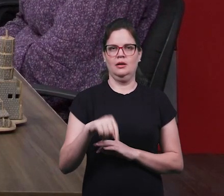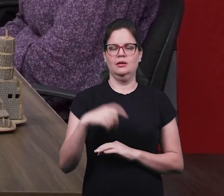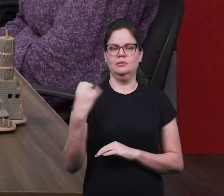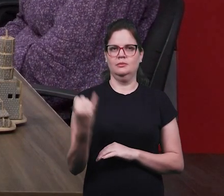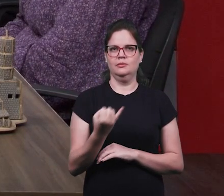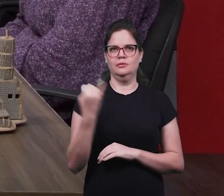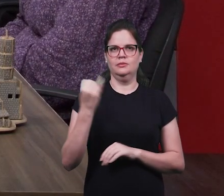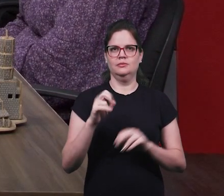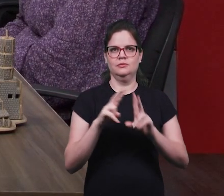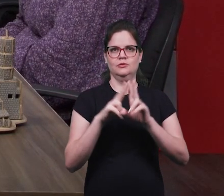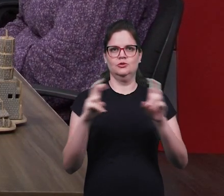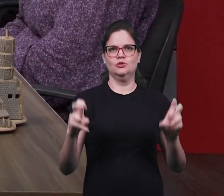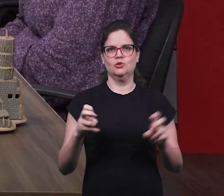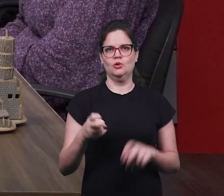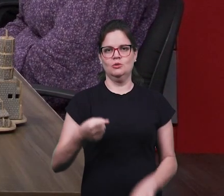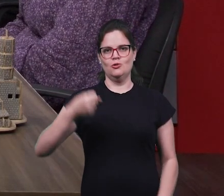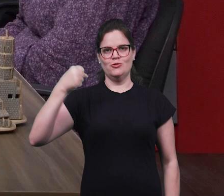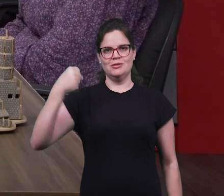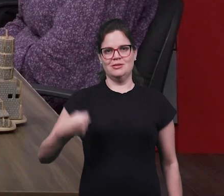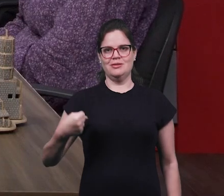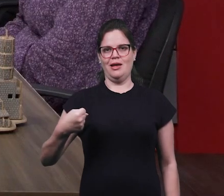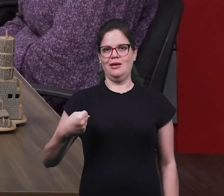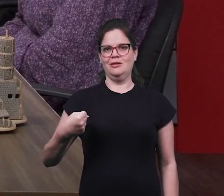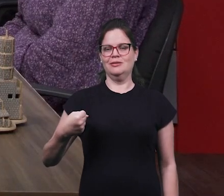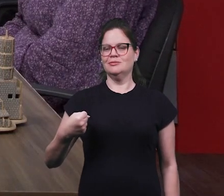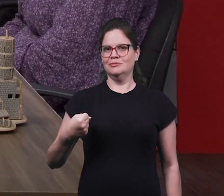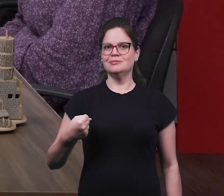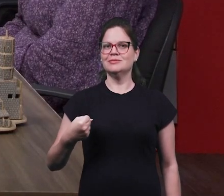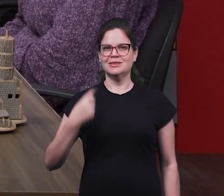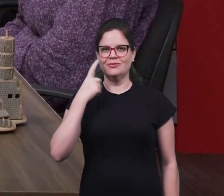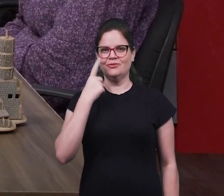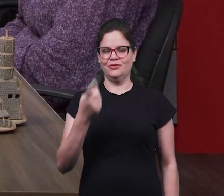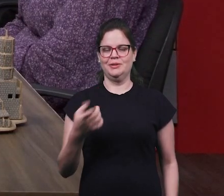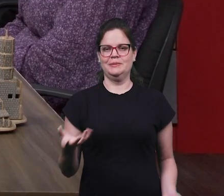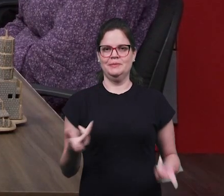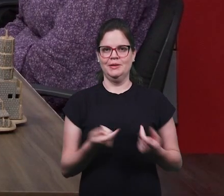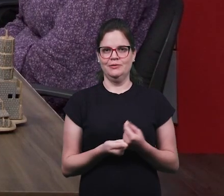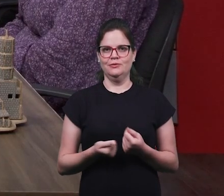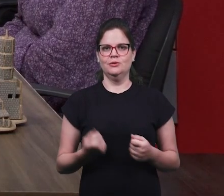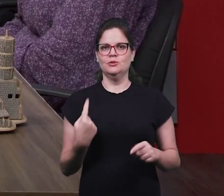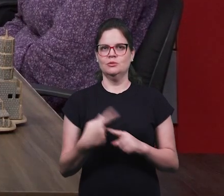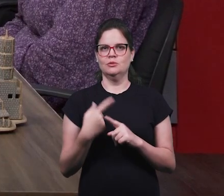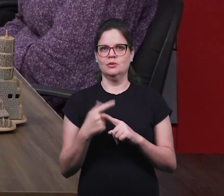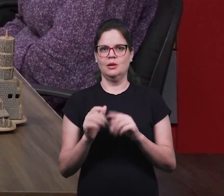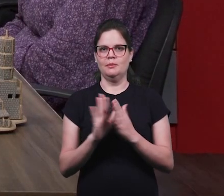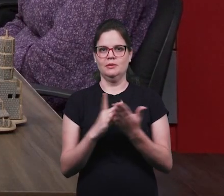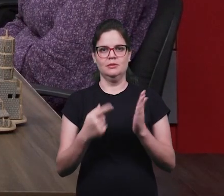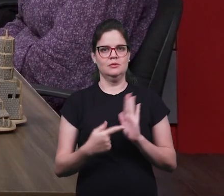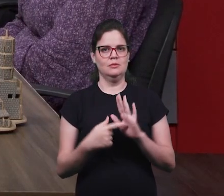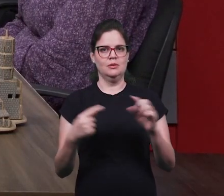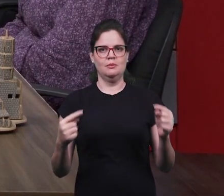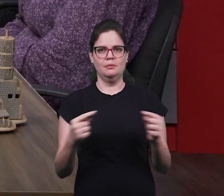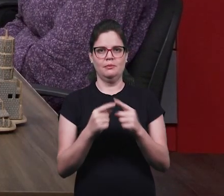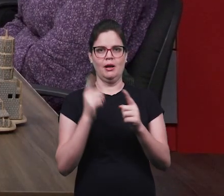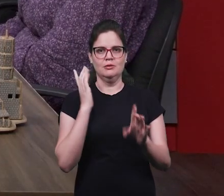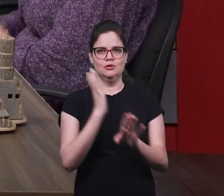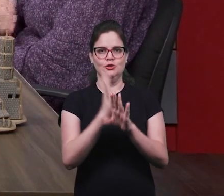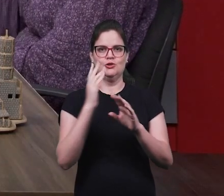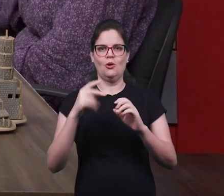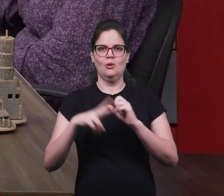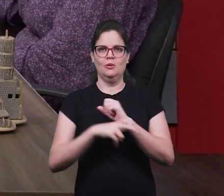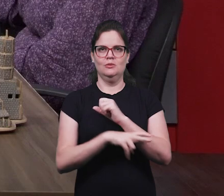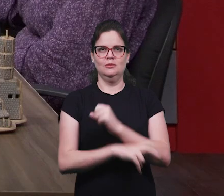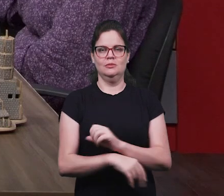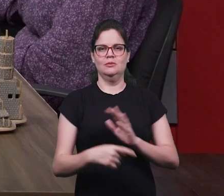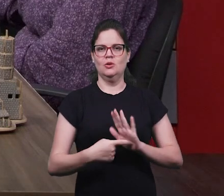muito importante, essa do cetro, né? Uma coisa maravilhosa. É uma coincidência incrível. Porque é a Bíblia e os